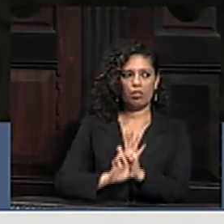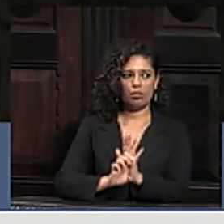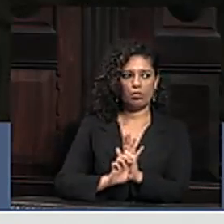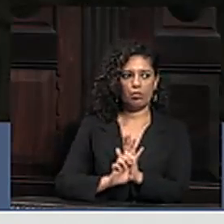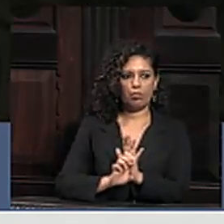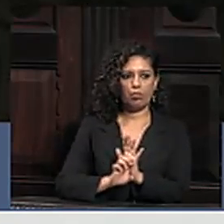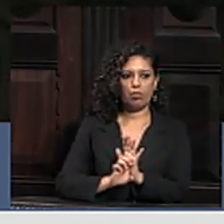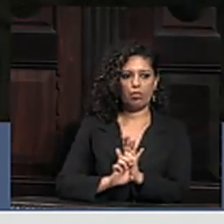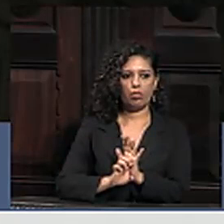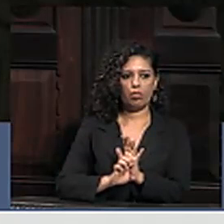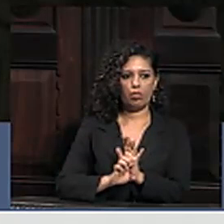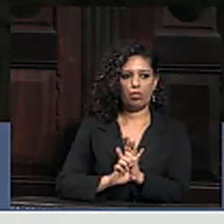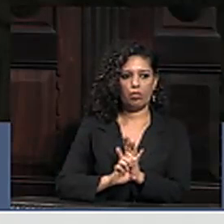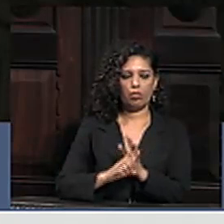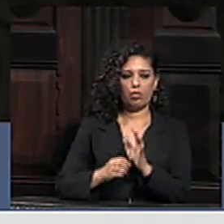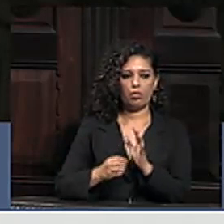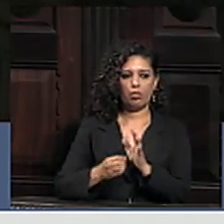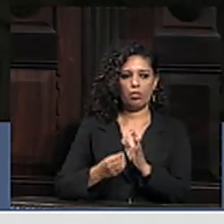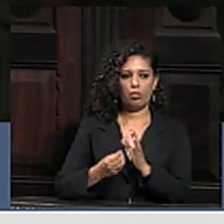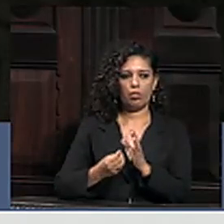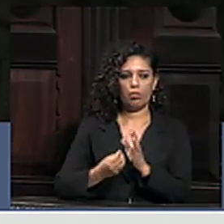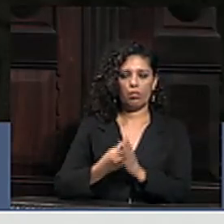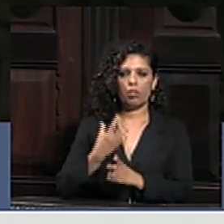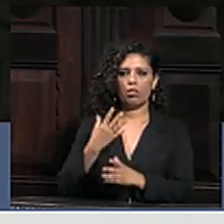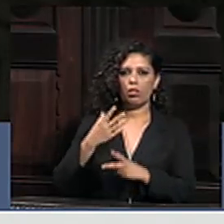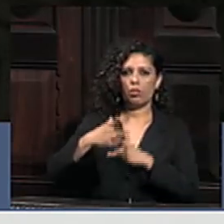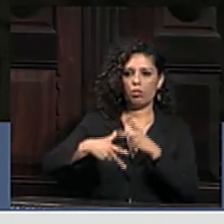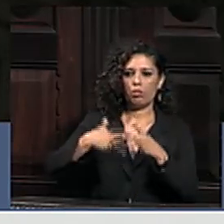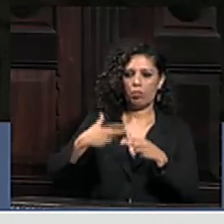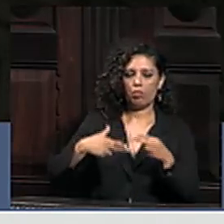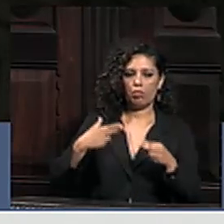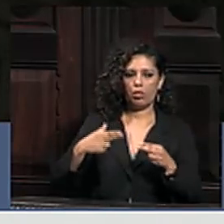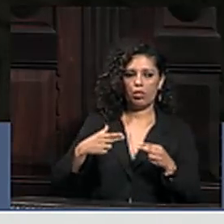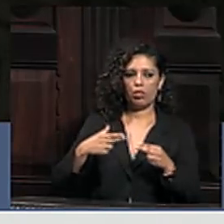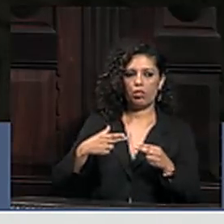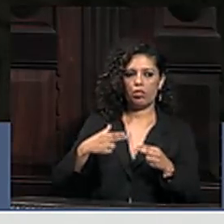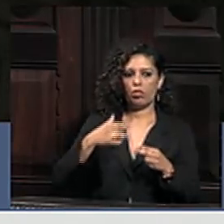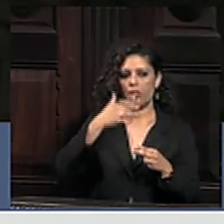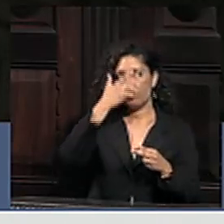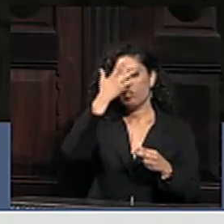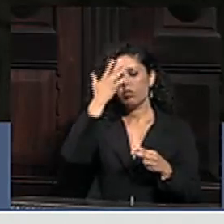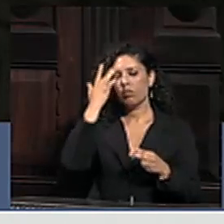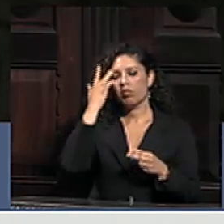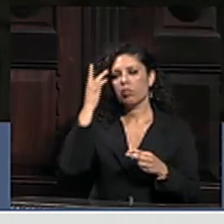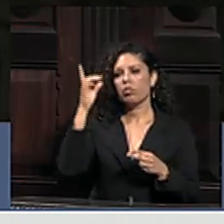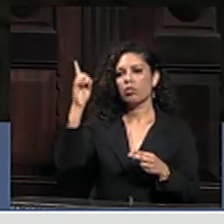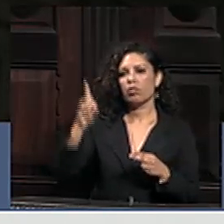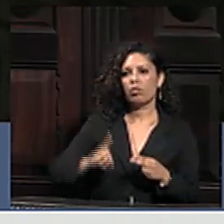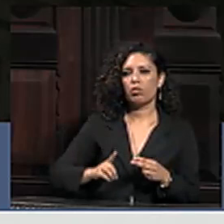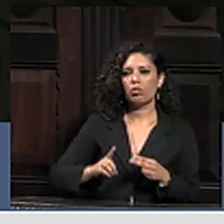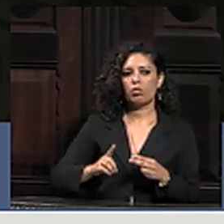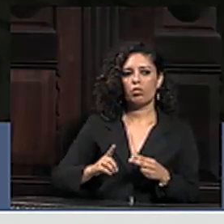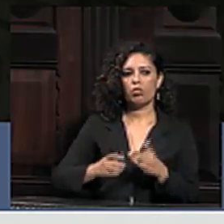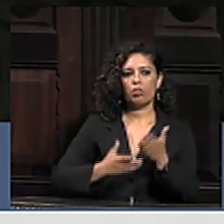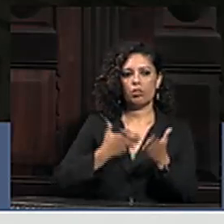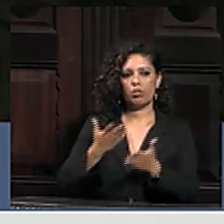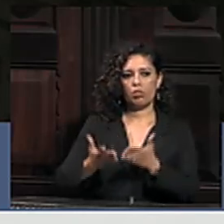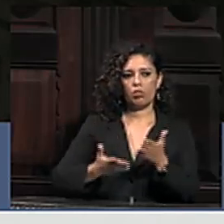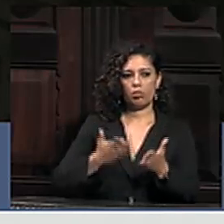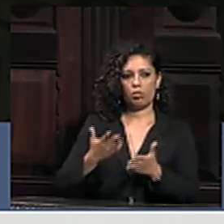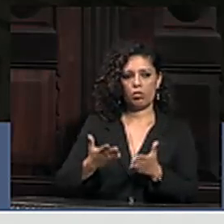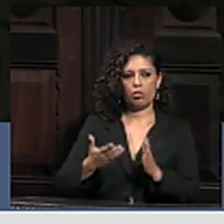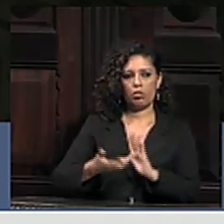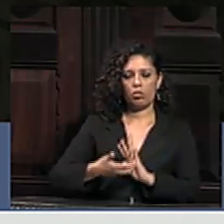o Prêmio Cidadania, Direito e Respeito aos Direitos Humanos, tirando